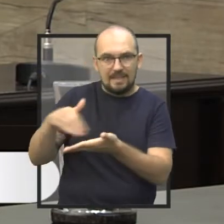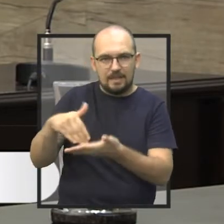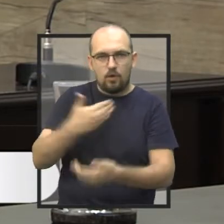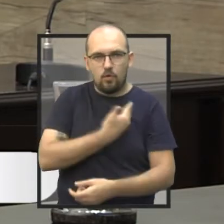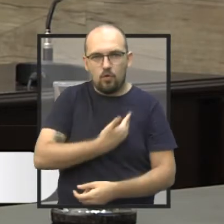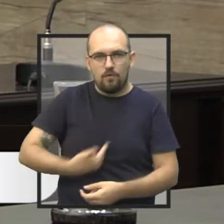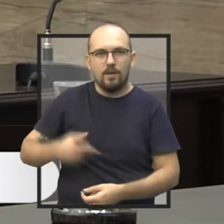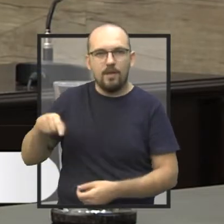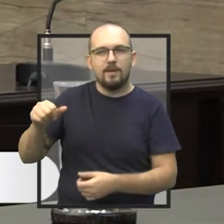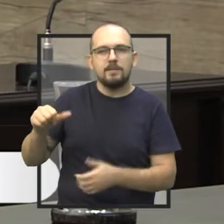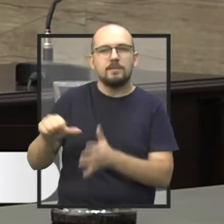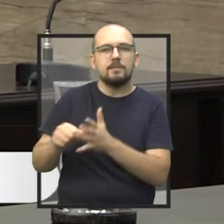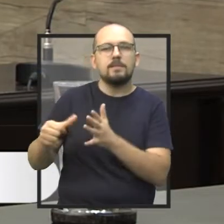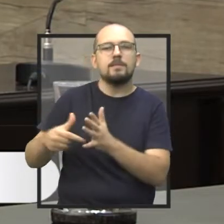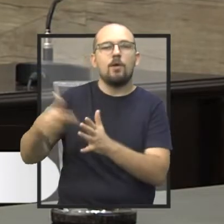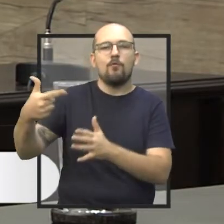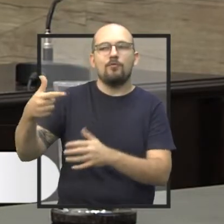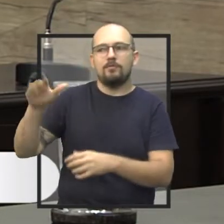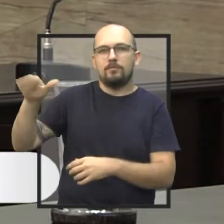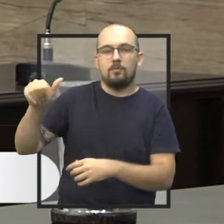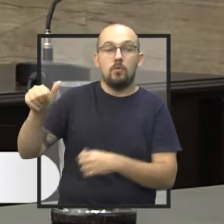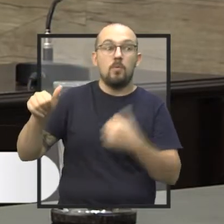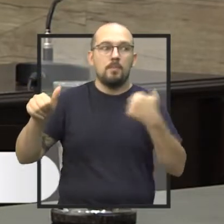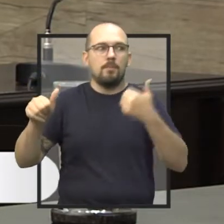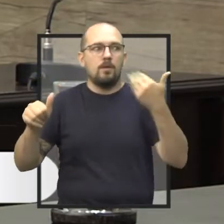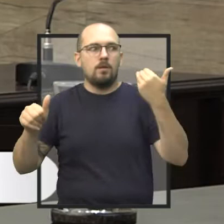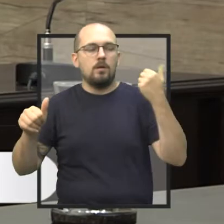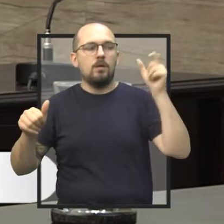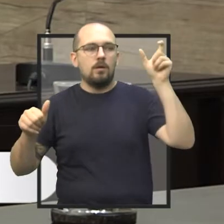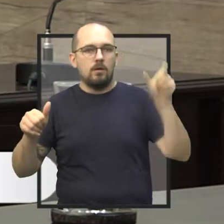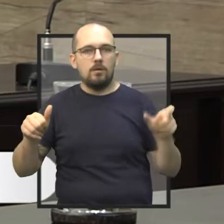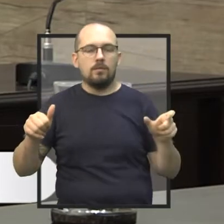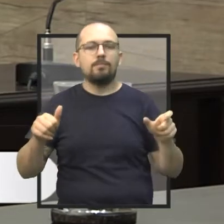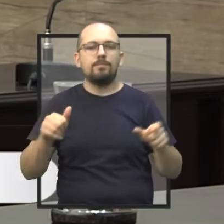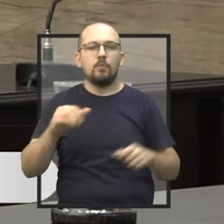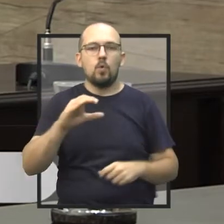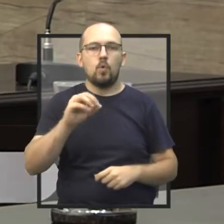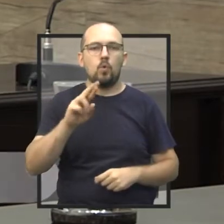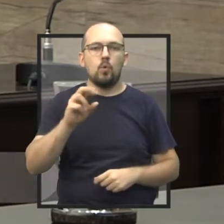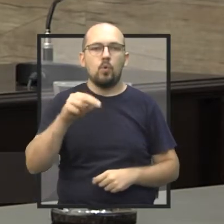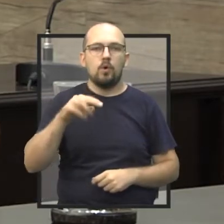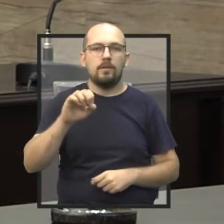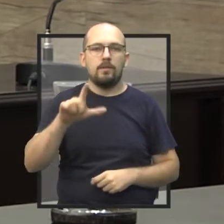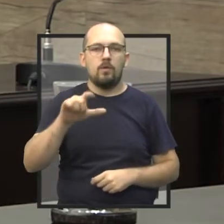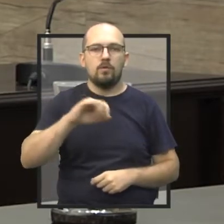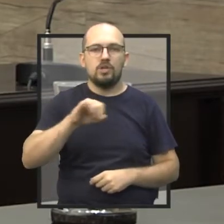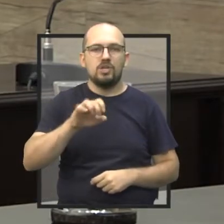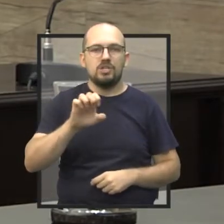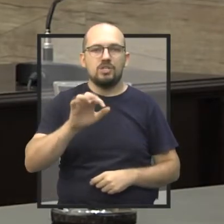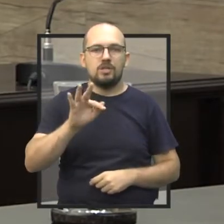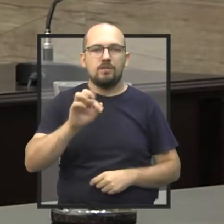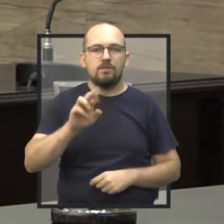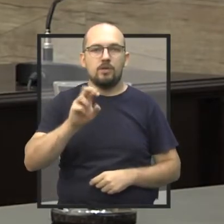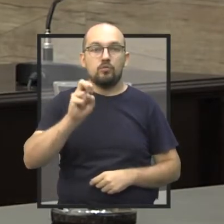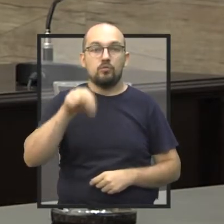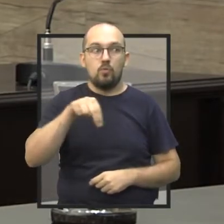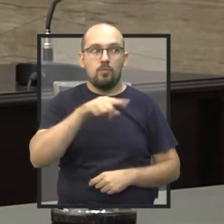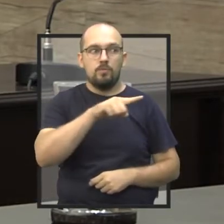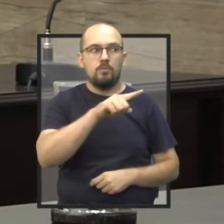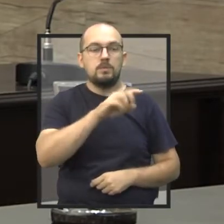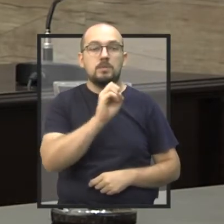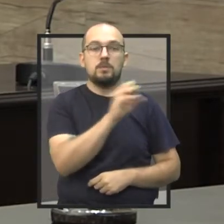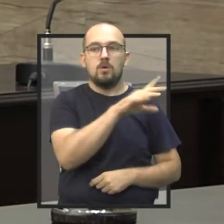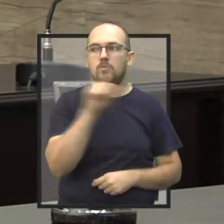de uma segunda nomeação, né? O primeiro secretário foi o Coronel Jefferson, e quando ele assumiu, então tinha-se uma expectativa de ouvir